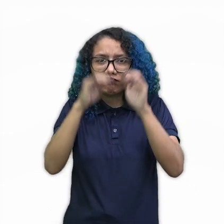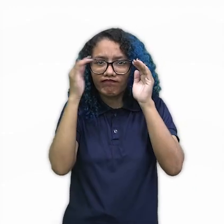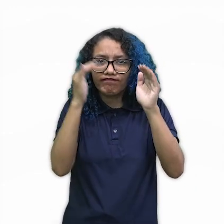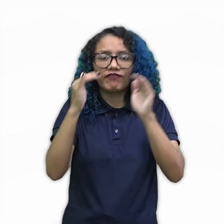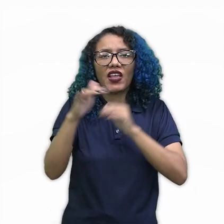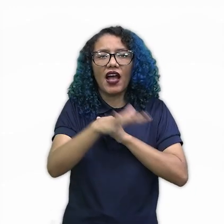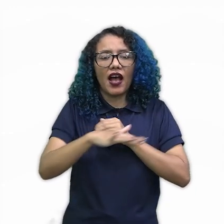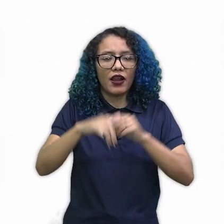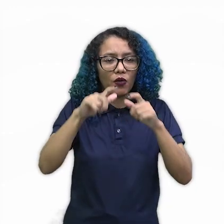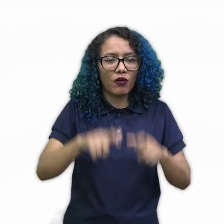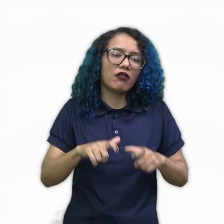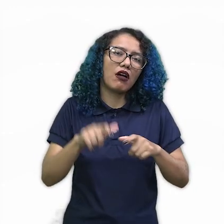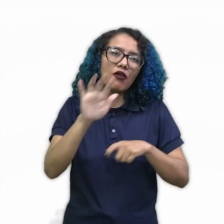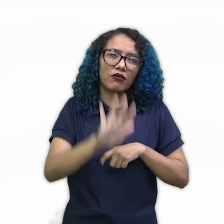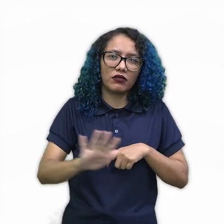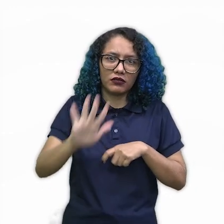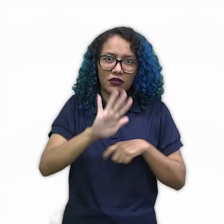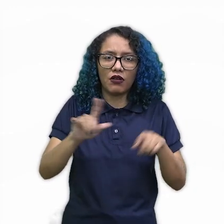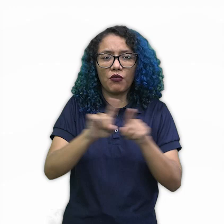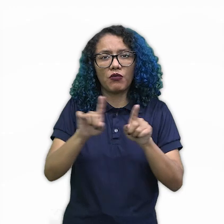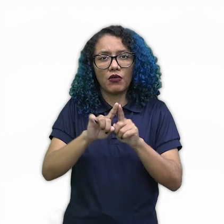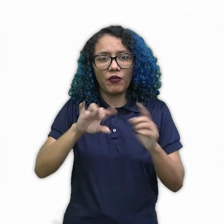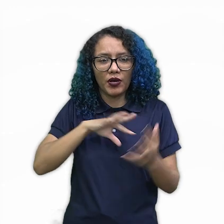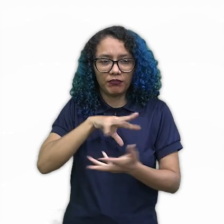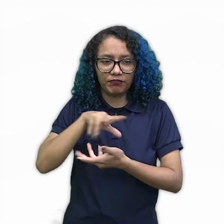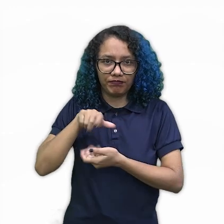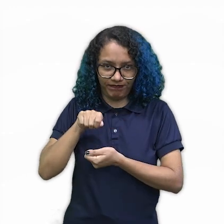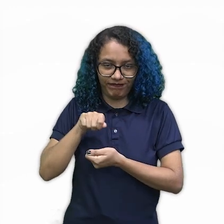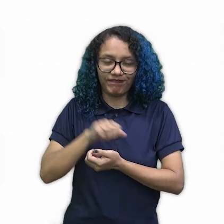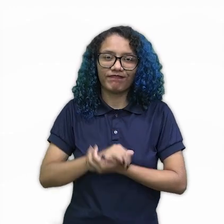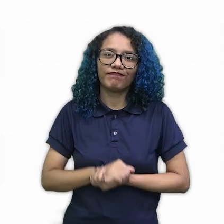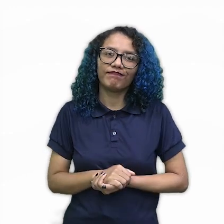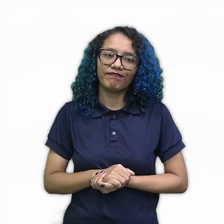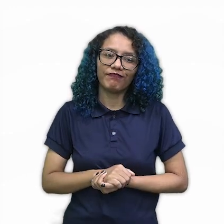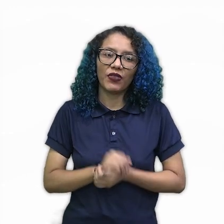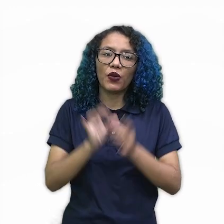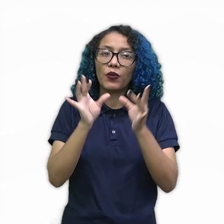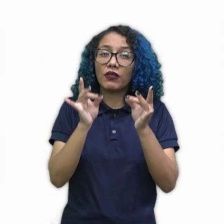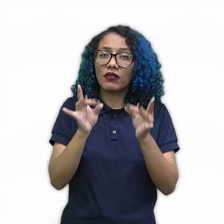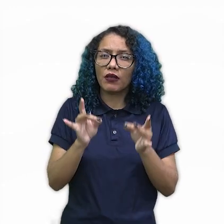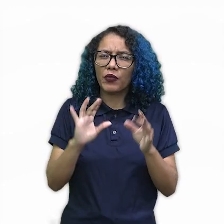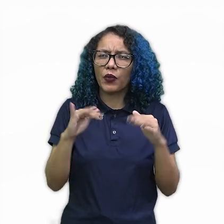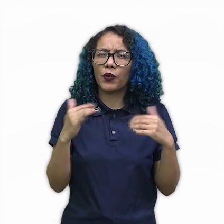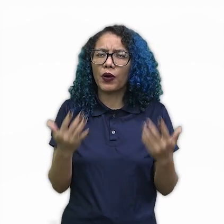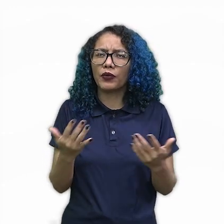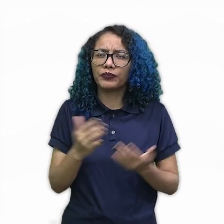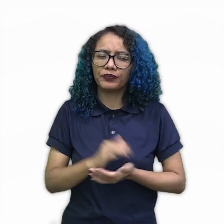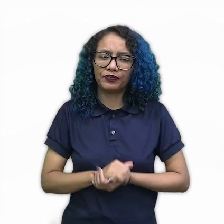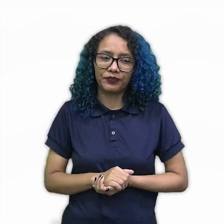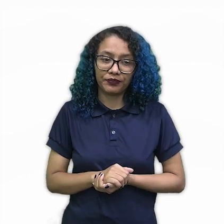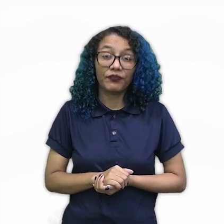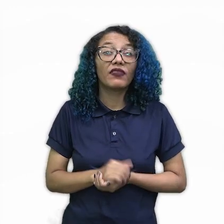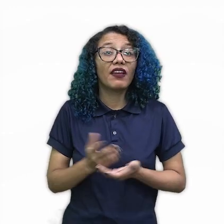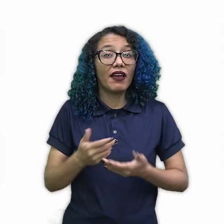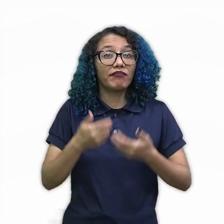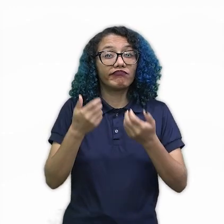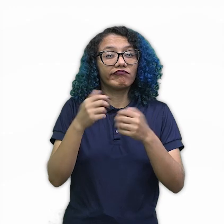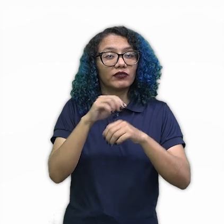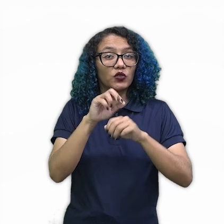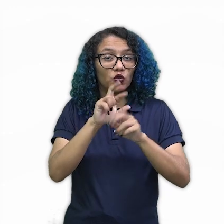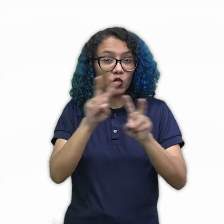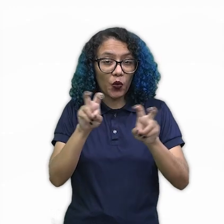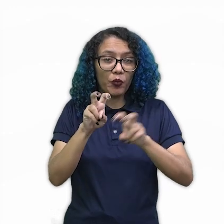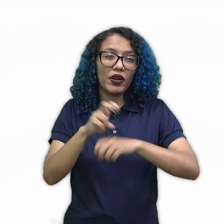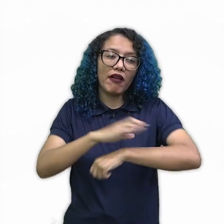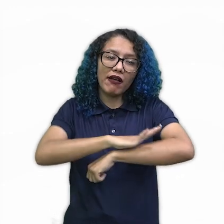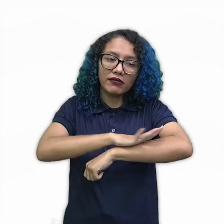e intolerância no âmbito local, nacional e global. O detalhamento, vamos falar sobre